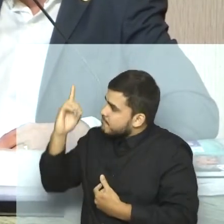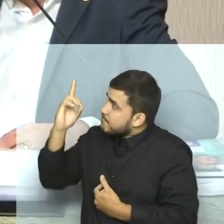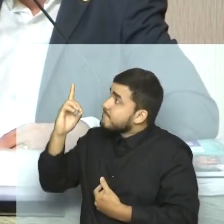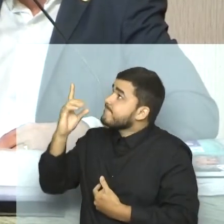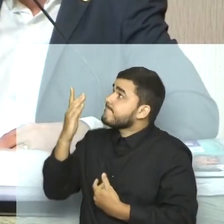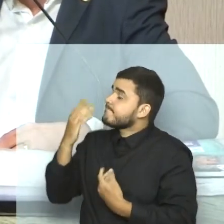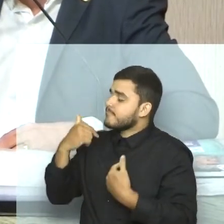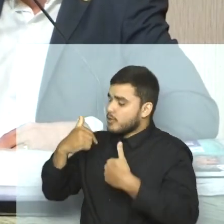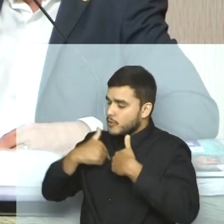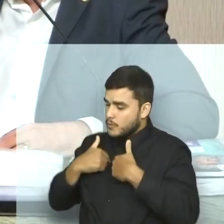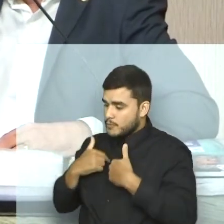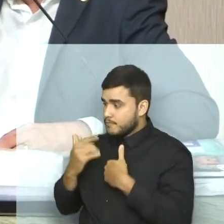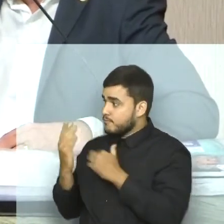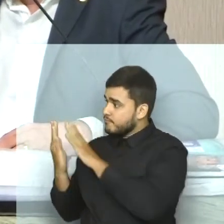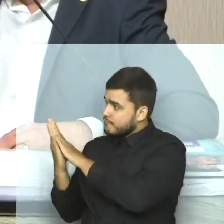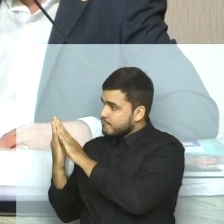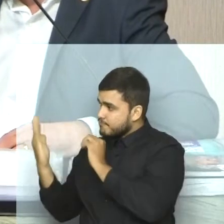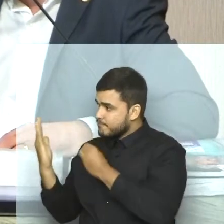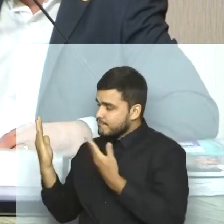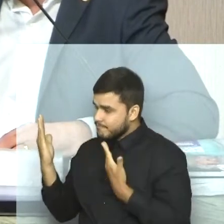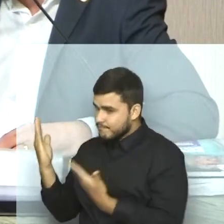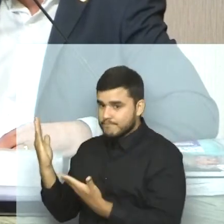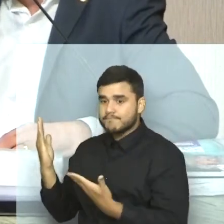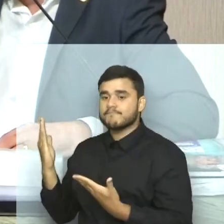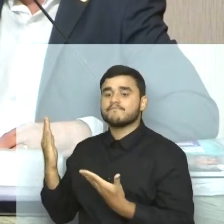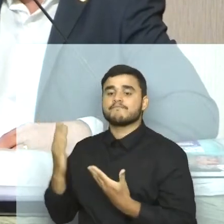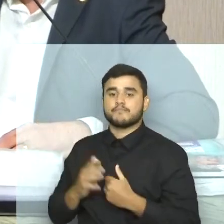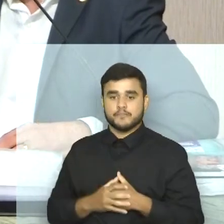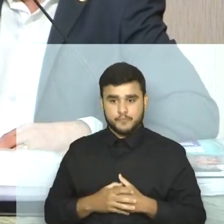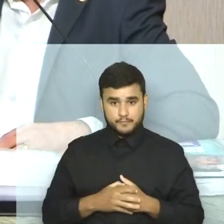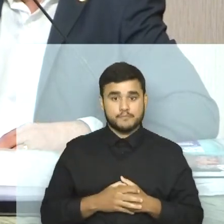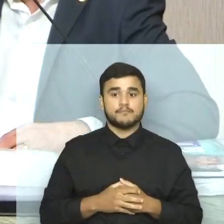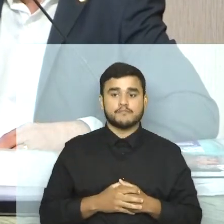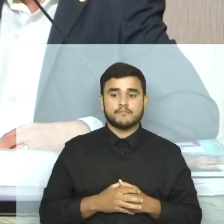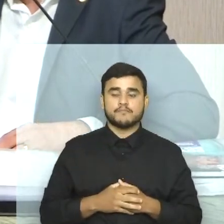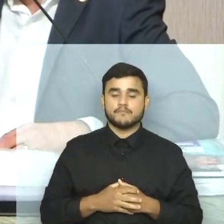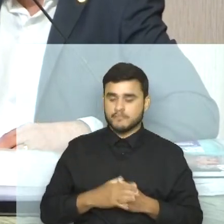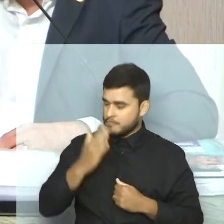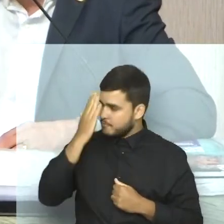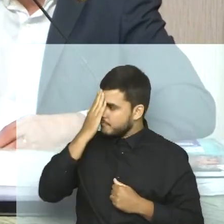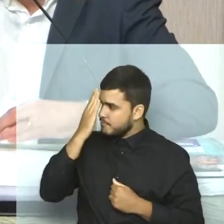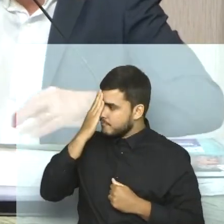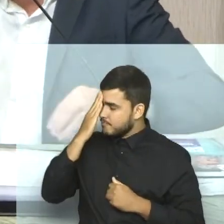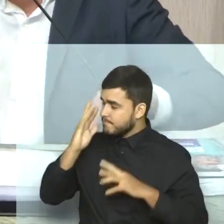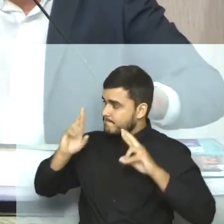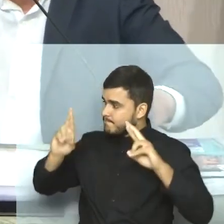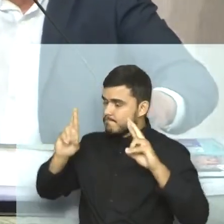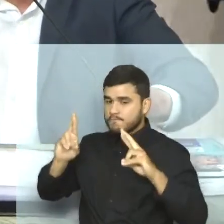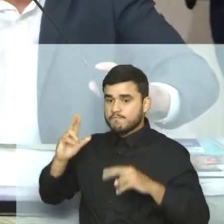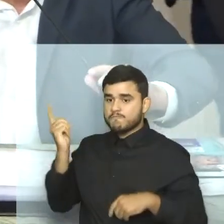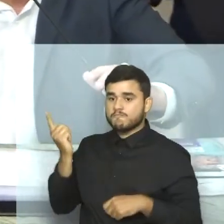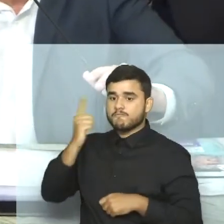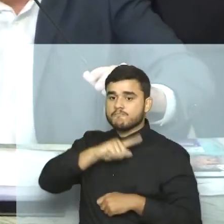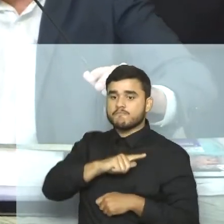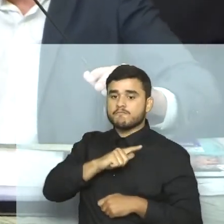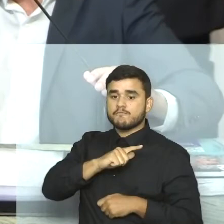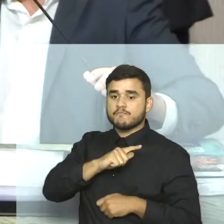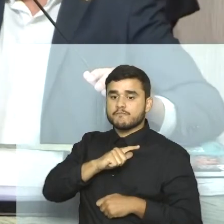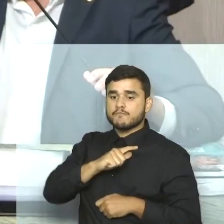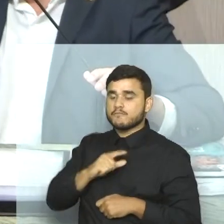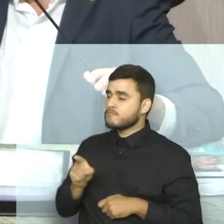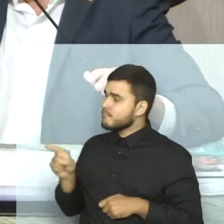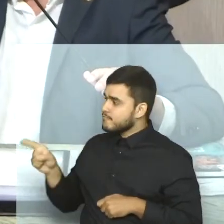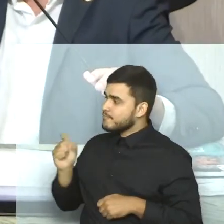na sua pessoa. E, se Deus quiser, nós vamos conseguir ainda levar você ao